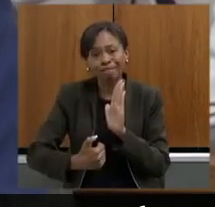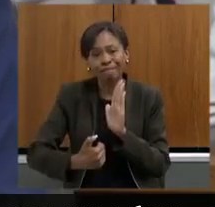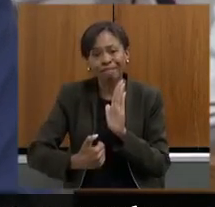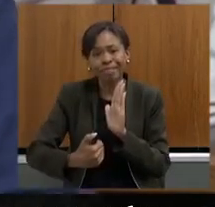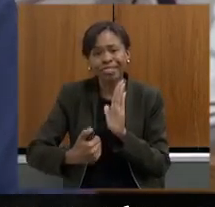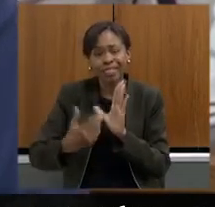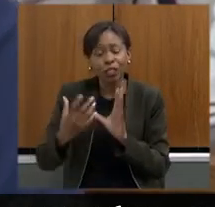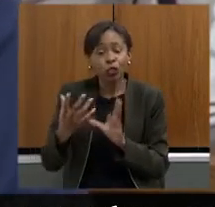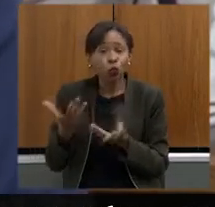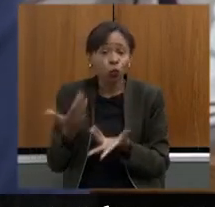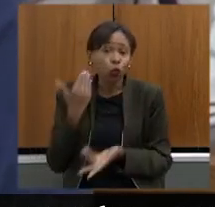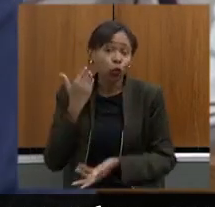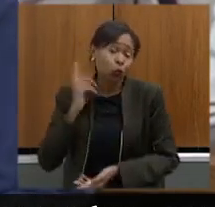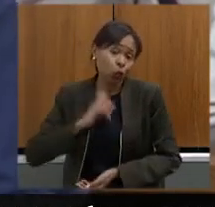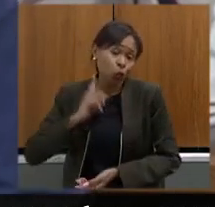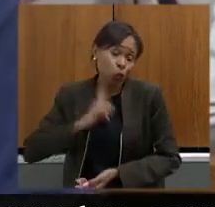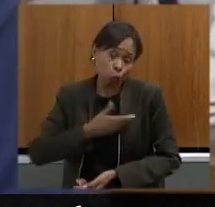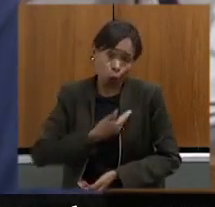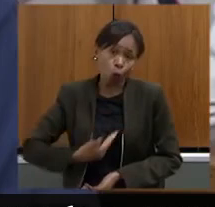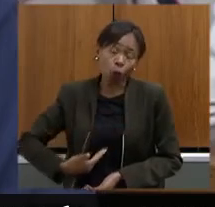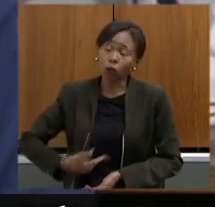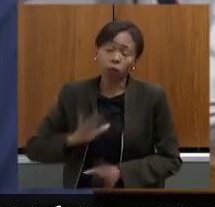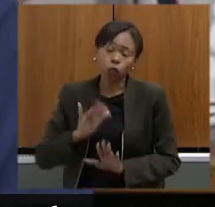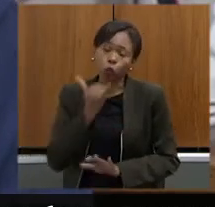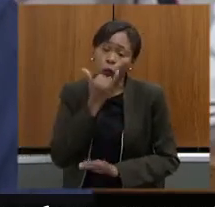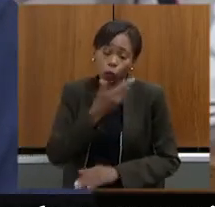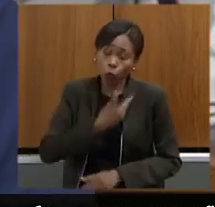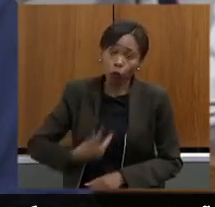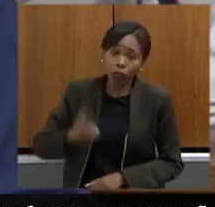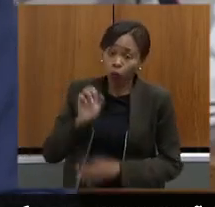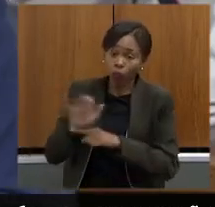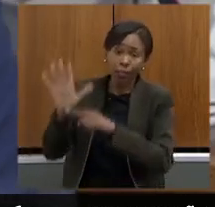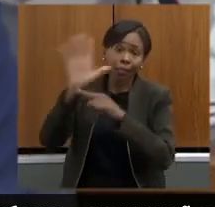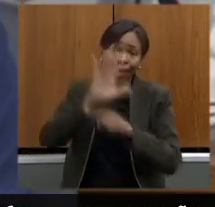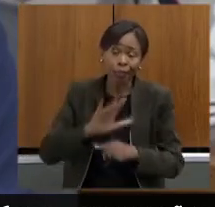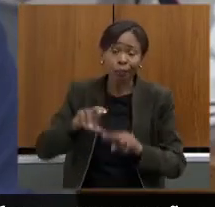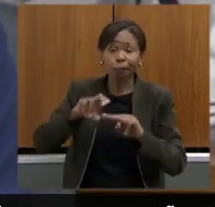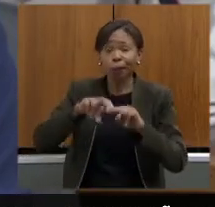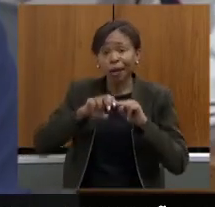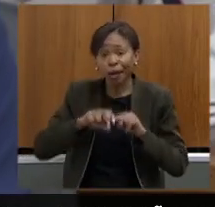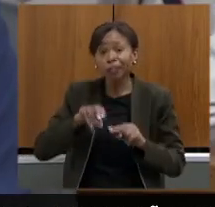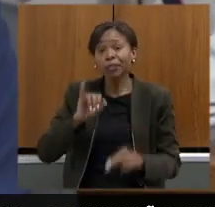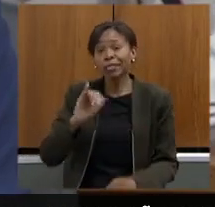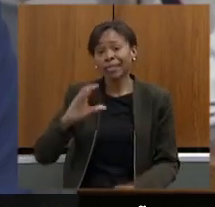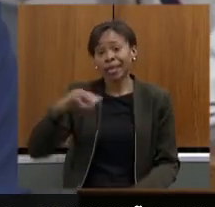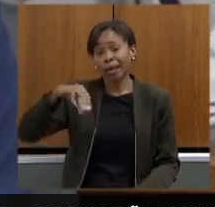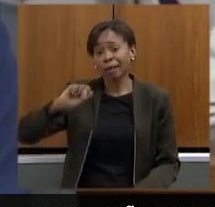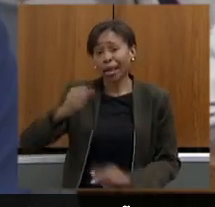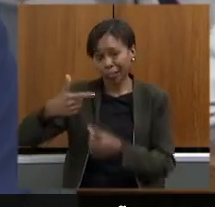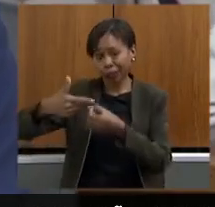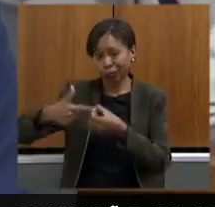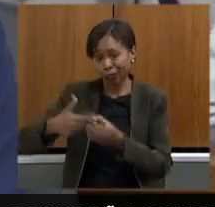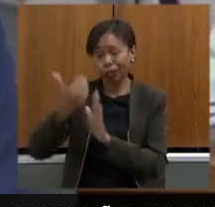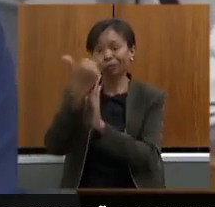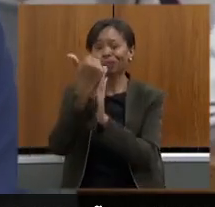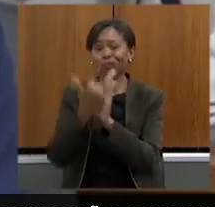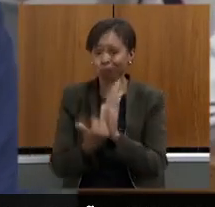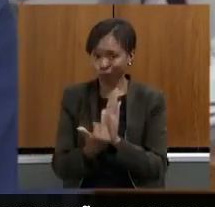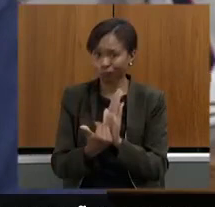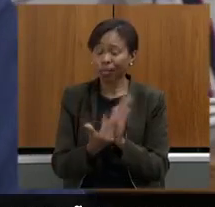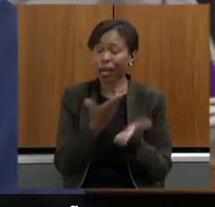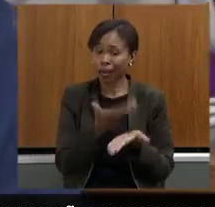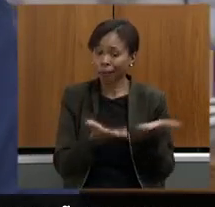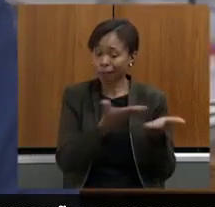está tendo frente essa questão da redução do ICMS combustível a gente sabe que na aqui em Minas Gerais por exemplo a